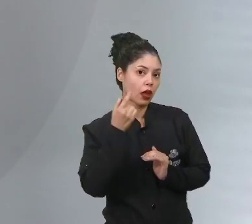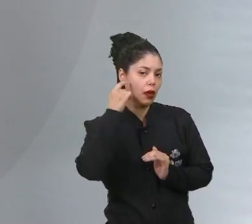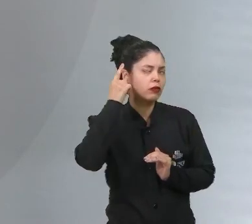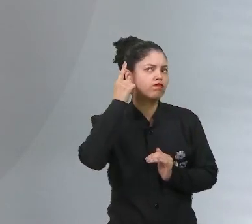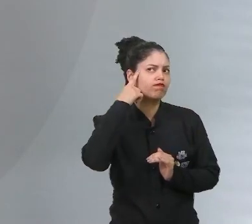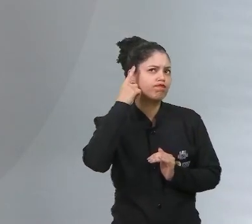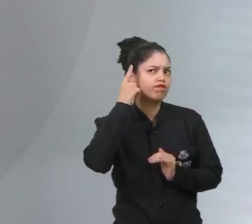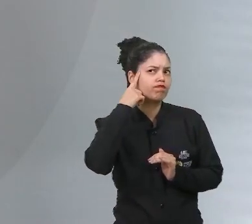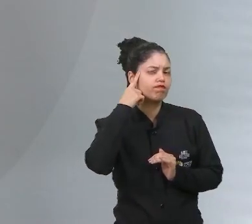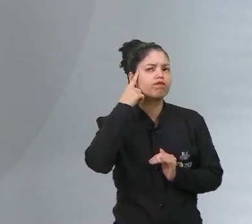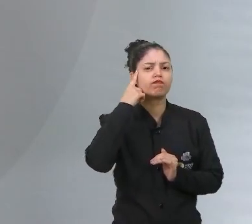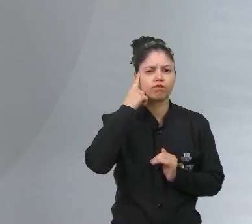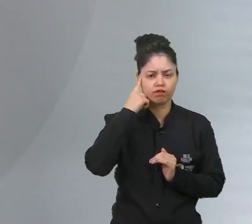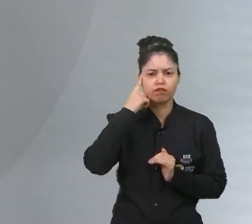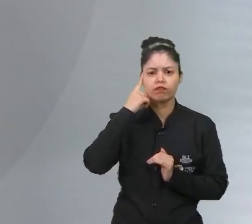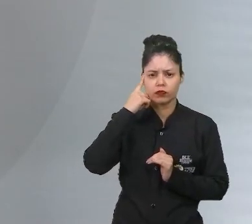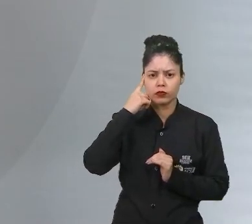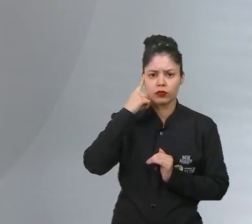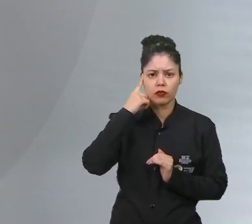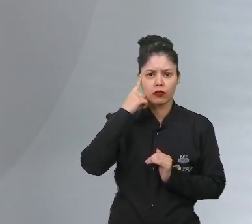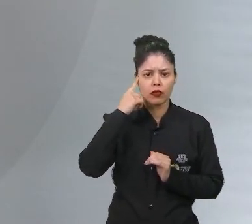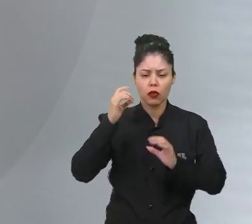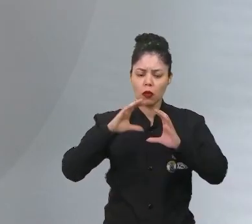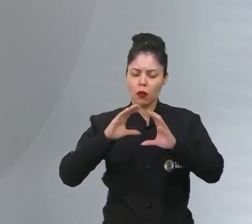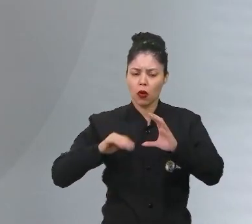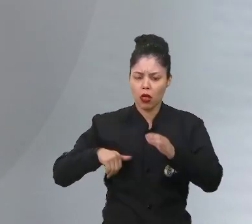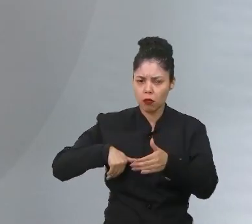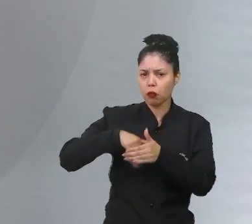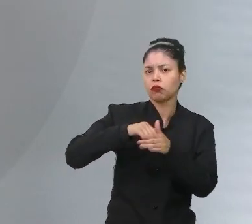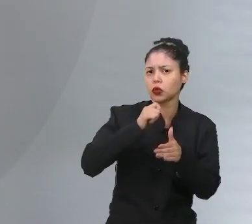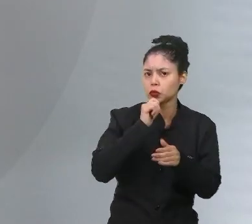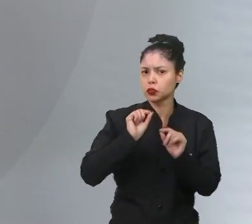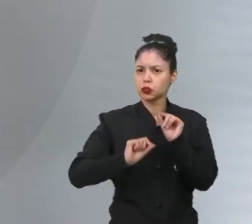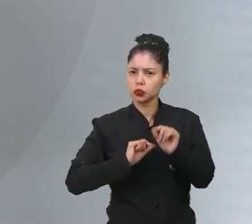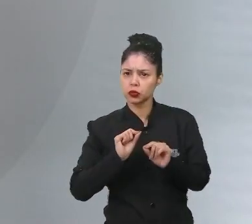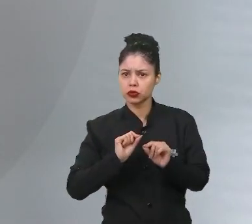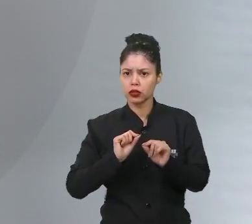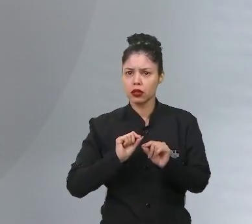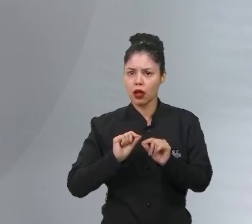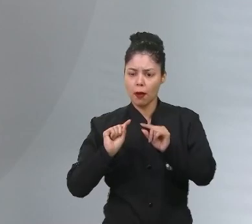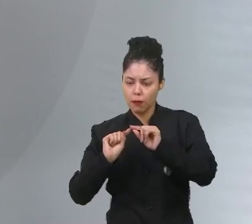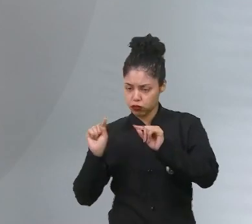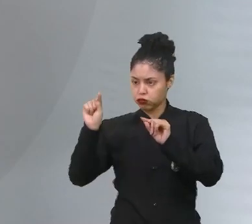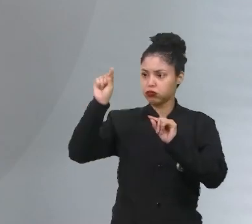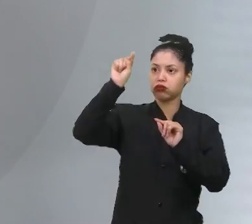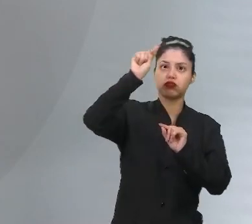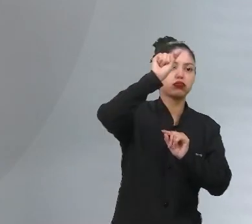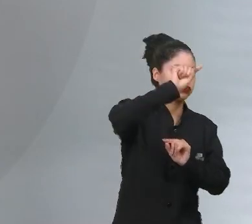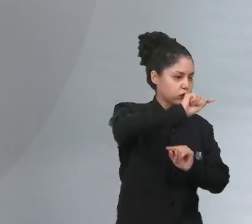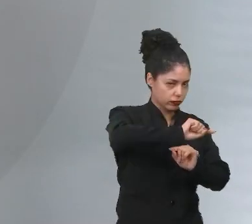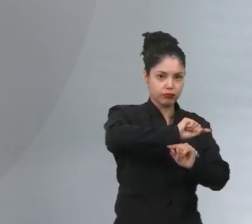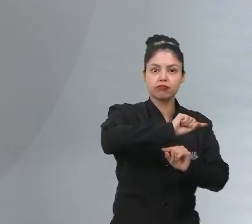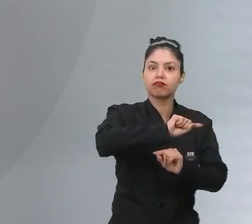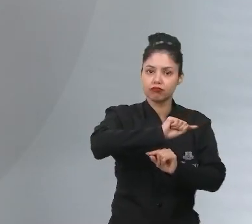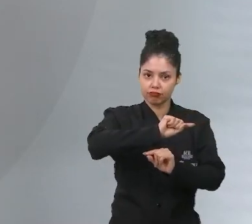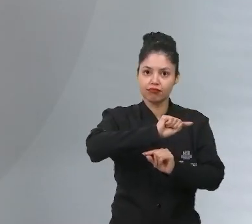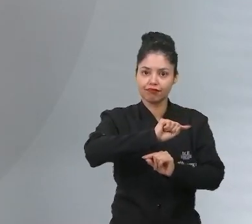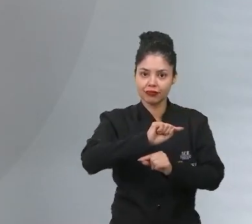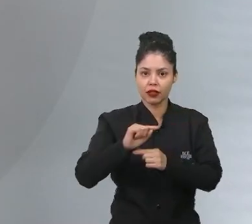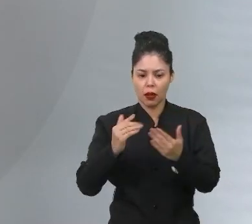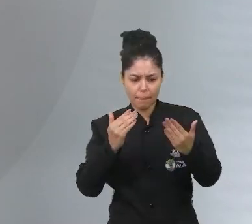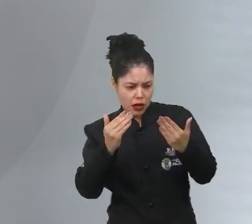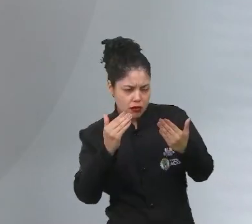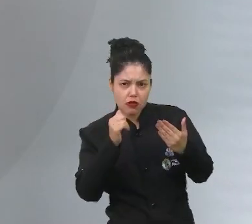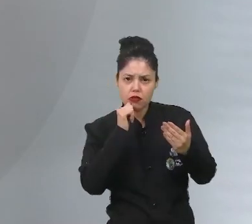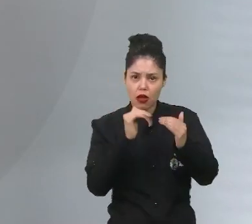aí chutando uma bola, né? Você tem esse movimento aqui, ó, de uma parábola, né? Então, esse movimento aqui, ele alcança